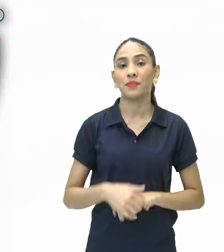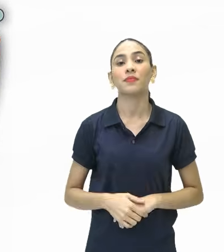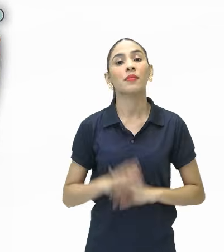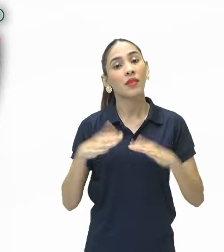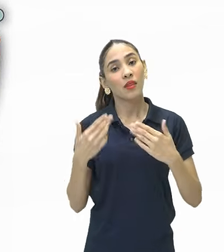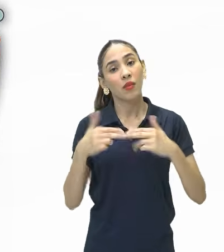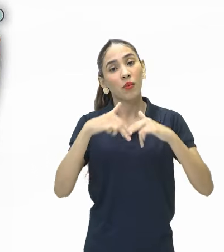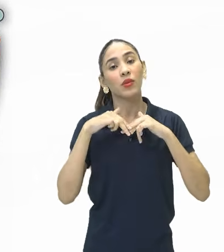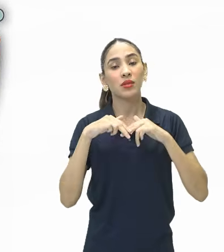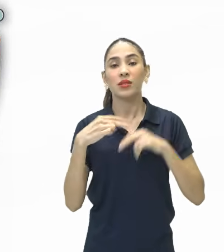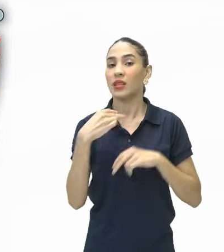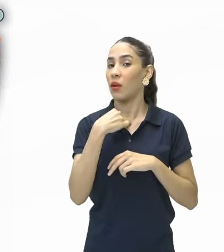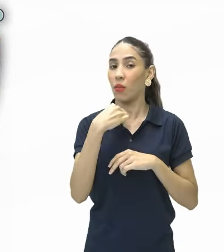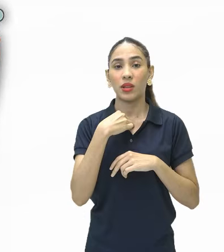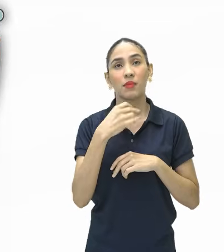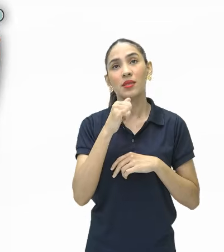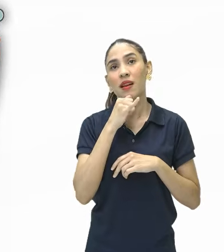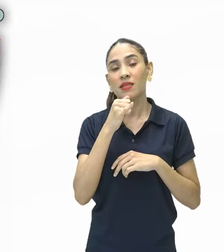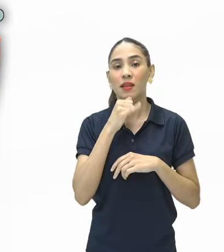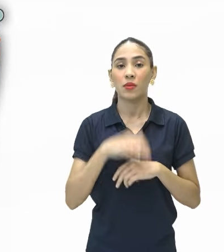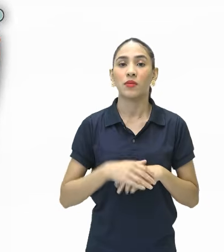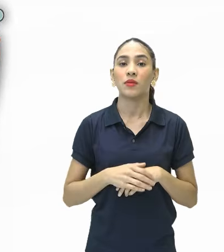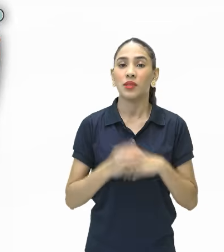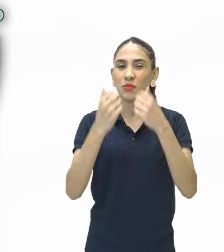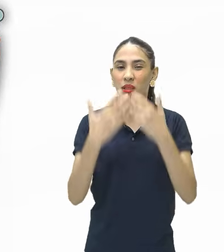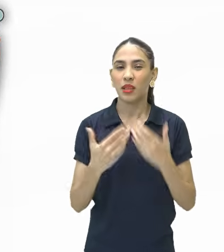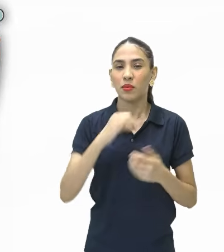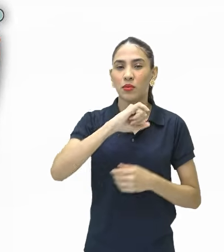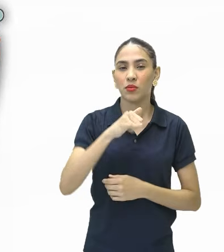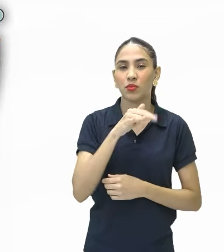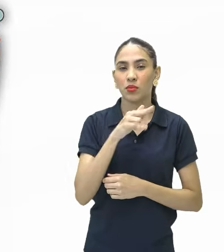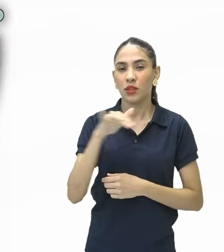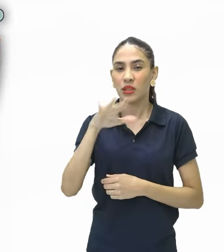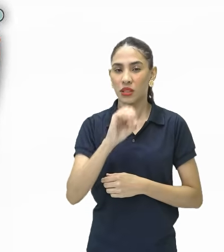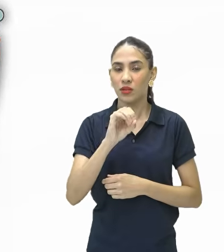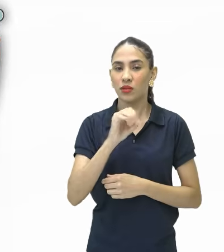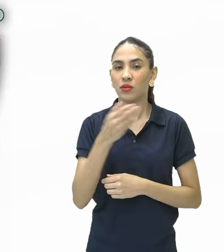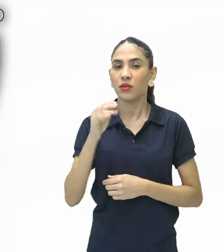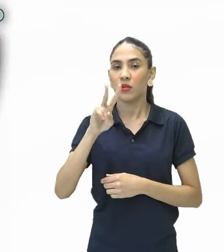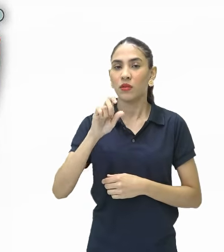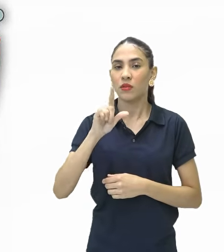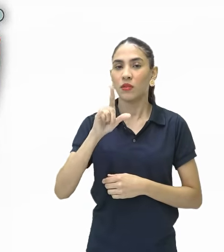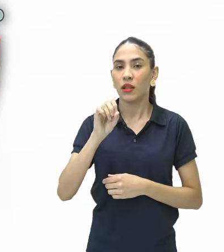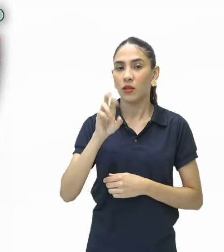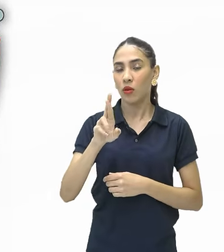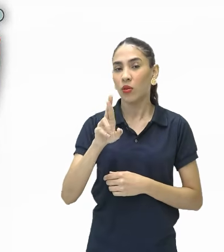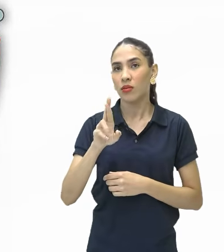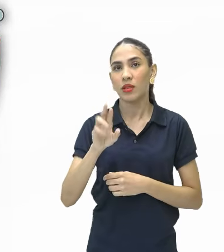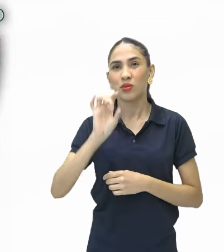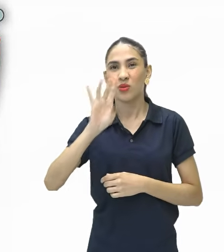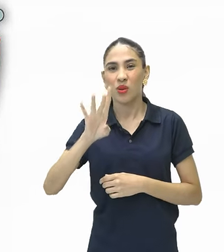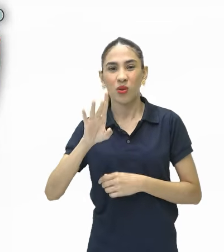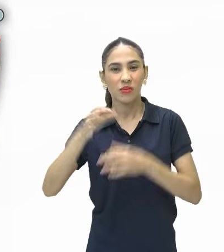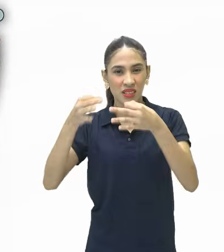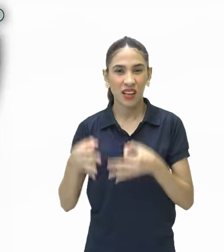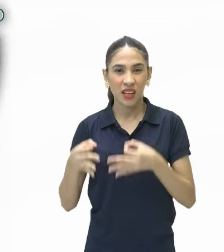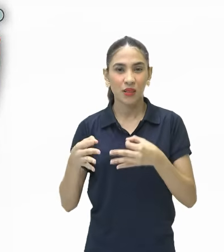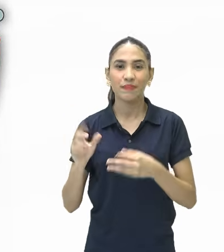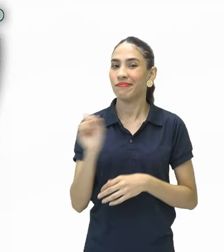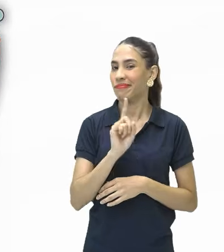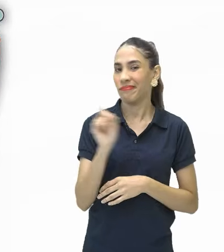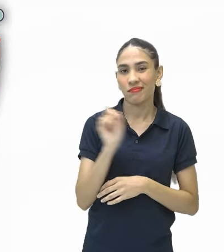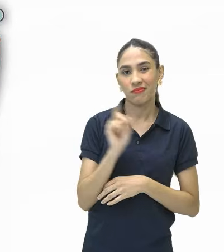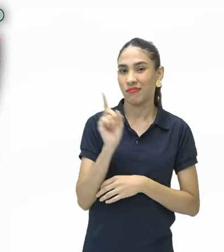Então é por isso que nós não podemos, quando a gente fala de juízo de valor, nós não podemos aqui dizer que ele está plenamente certo,